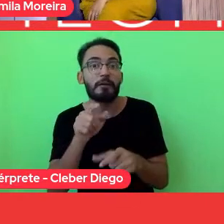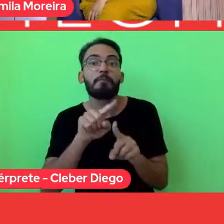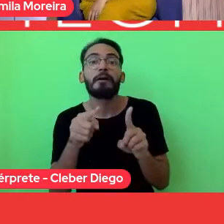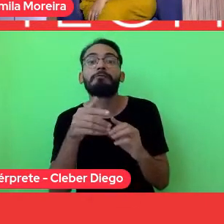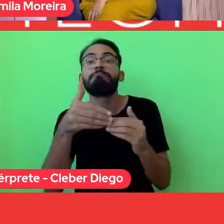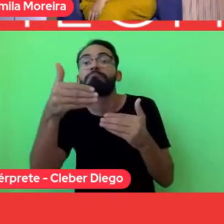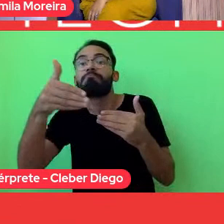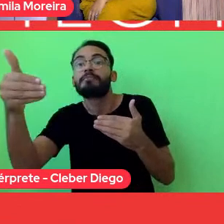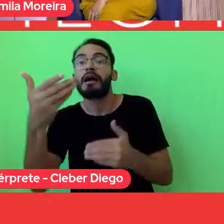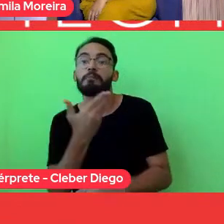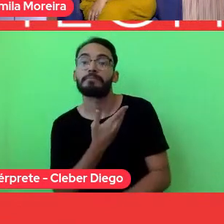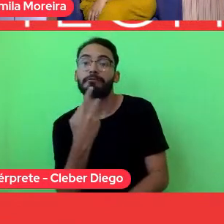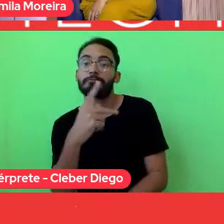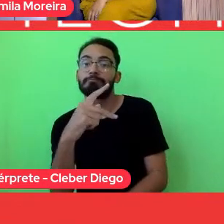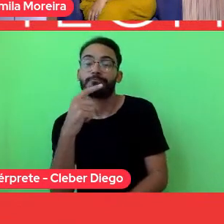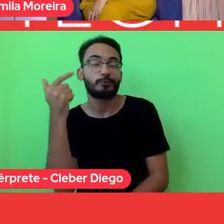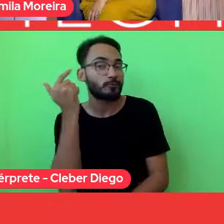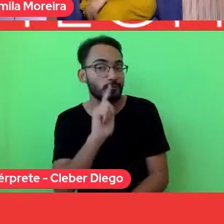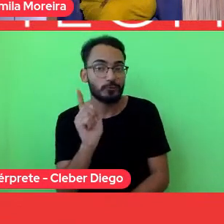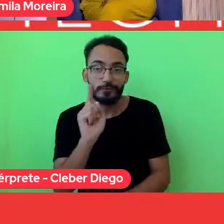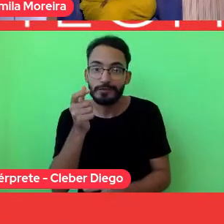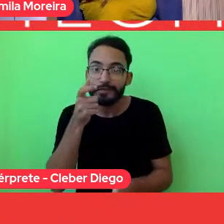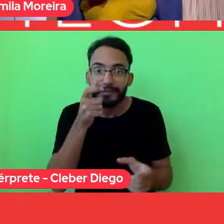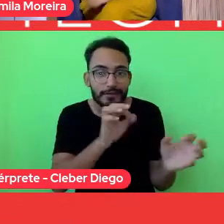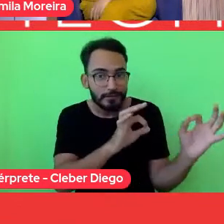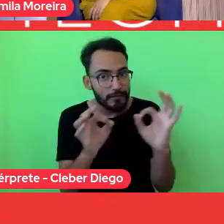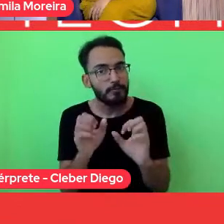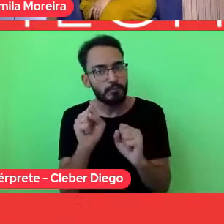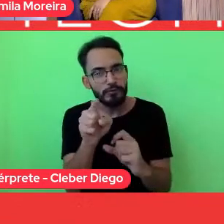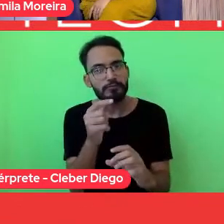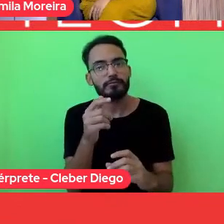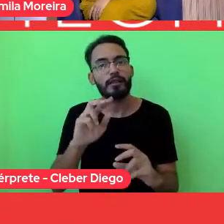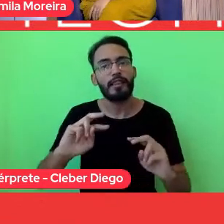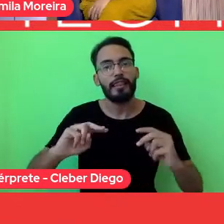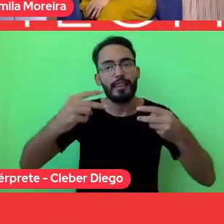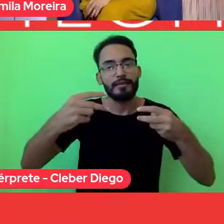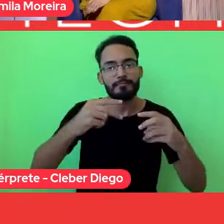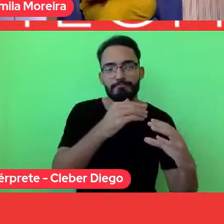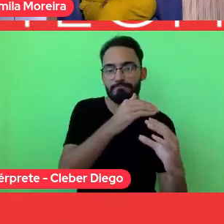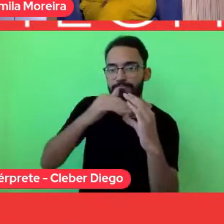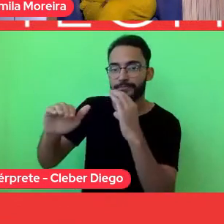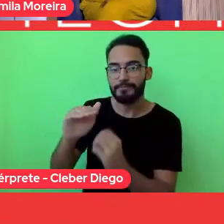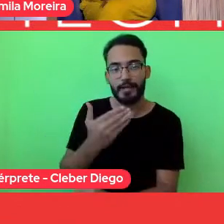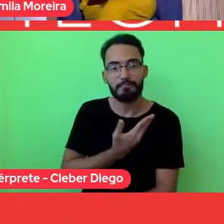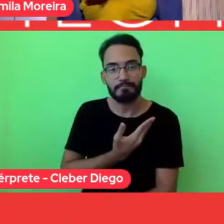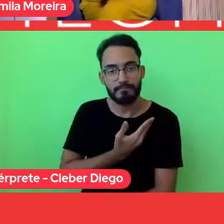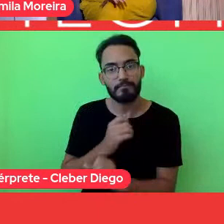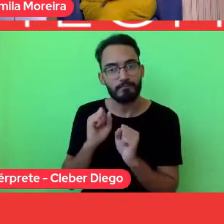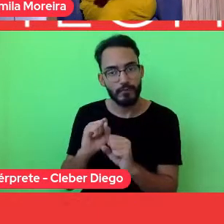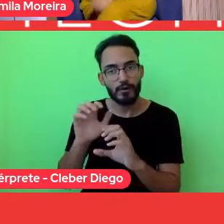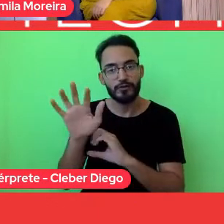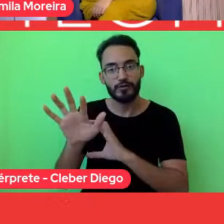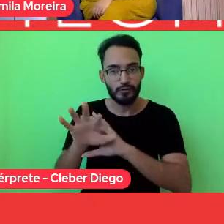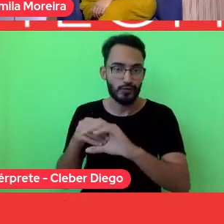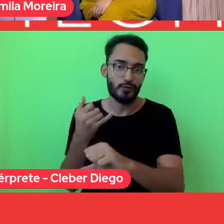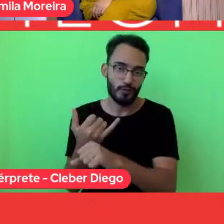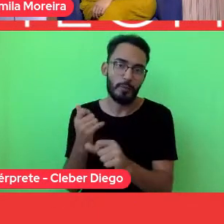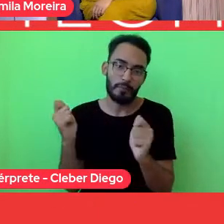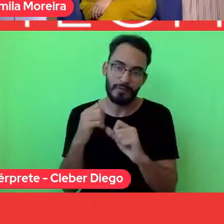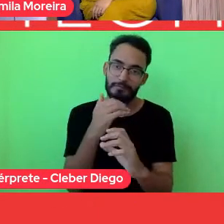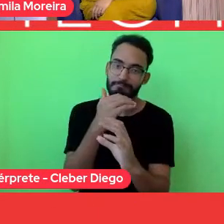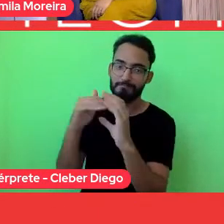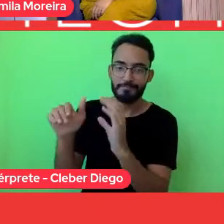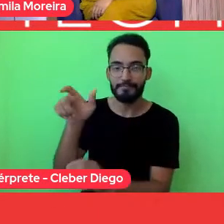seu colega aí, de repente, que não conseguiu assistir, né, envia para essa pessoa, a sua colega e colega, né? Envia para